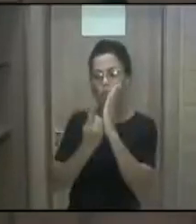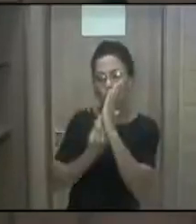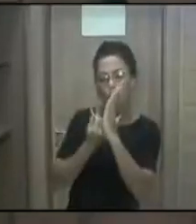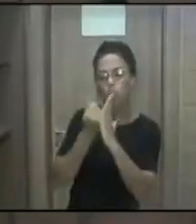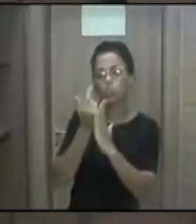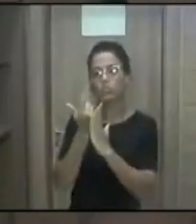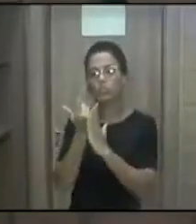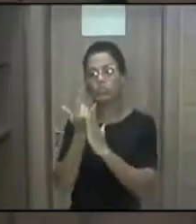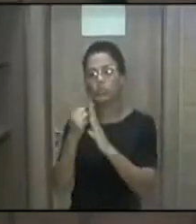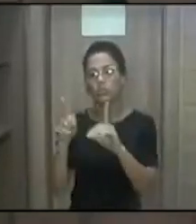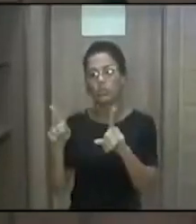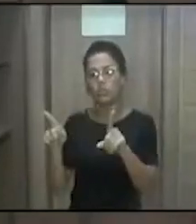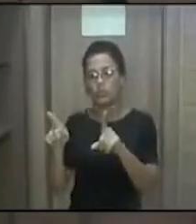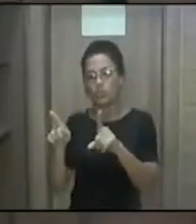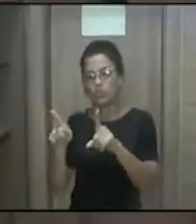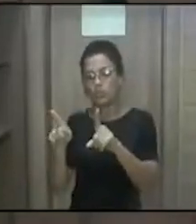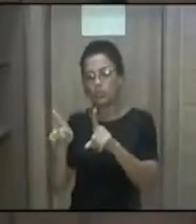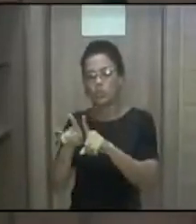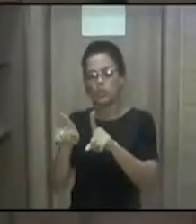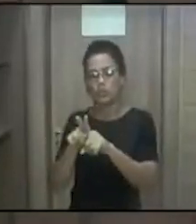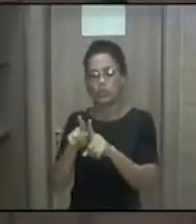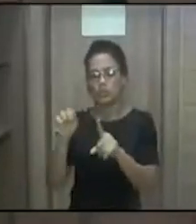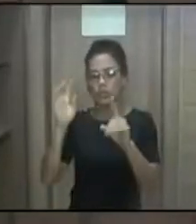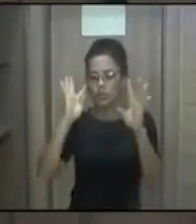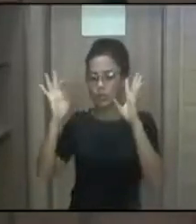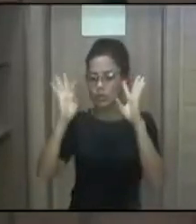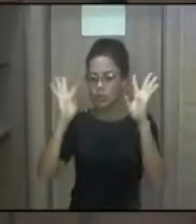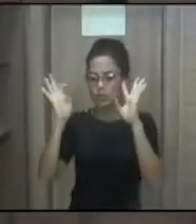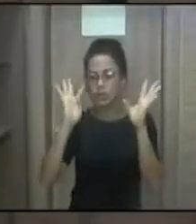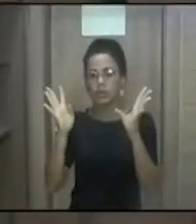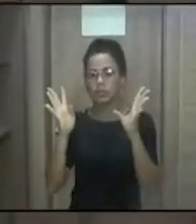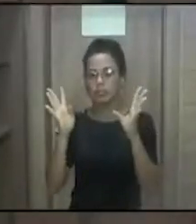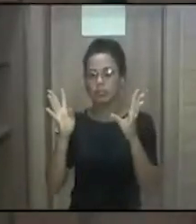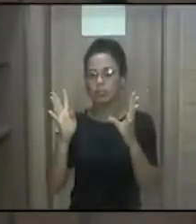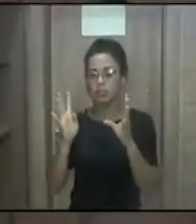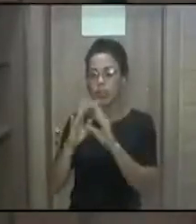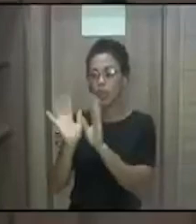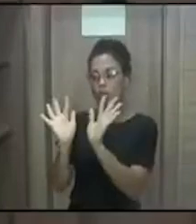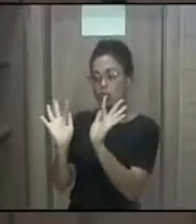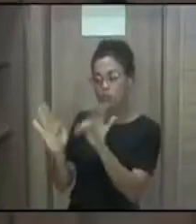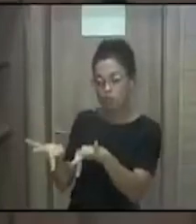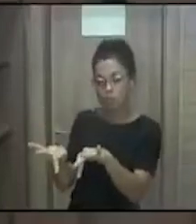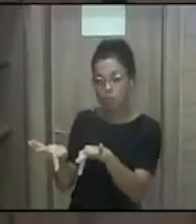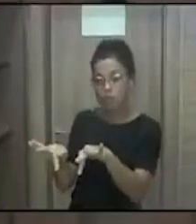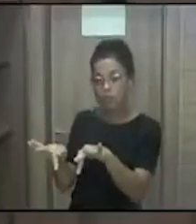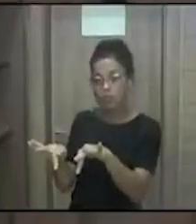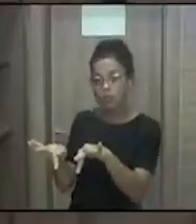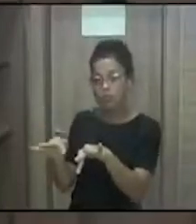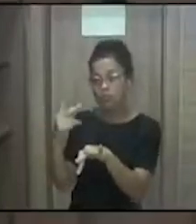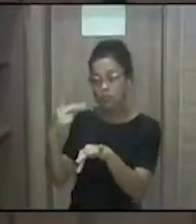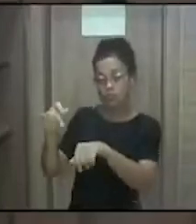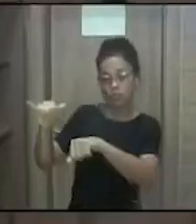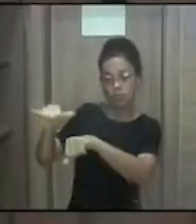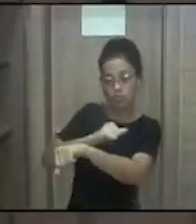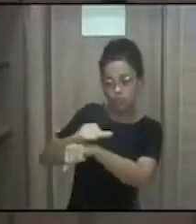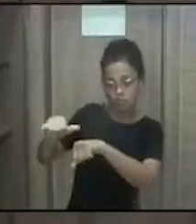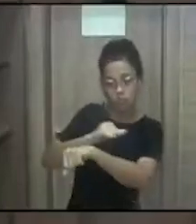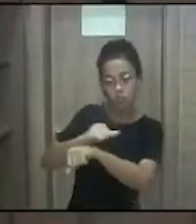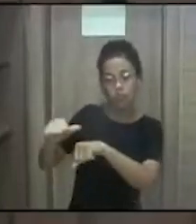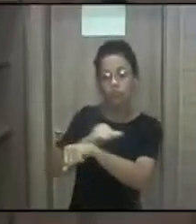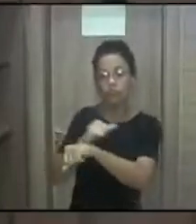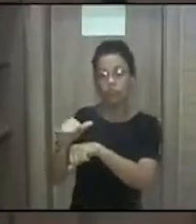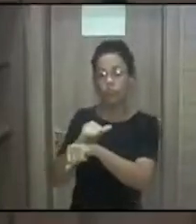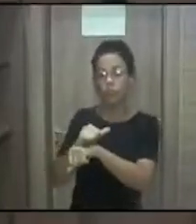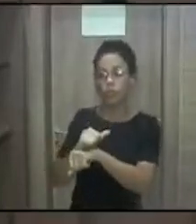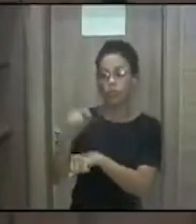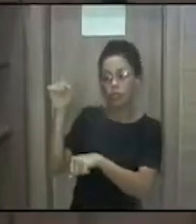ao implante, mas é uma questão que a gente vai ter que pensar. E, para finalizar, essas trajetórias cotidianas de negação,